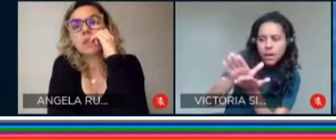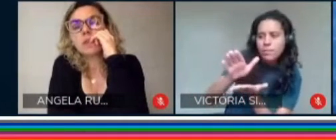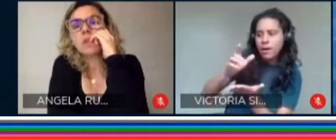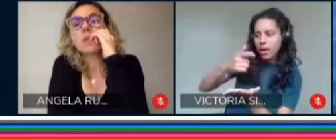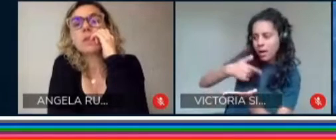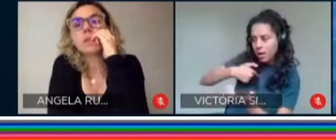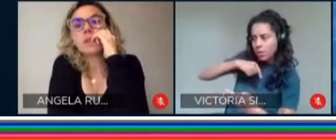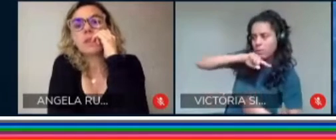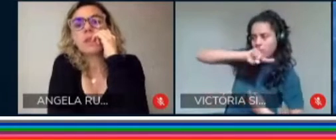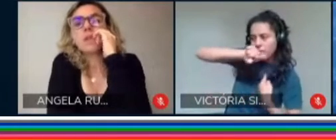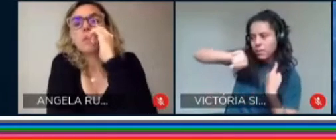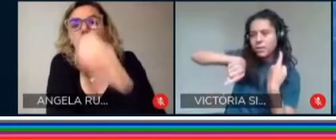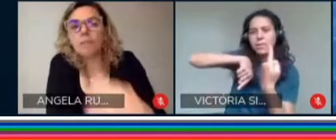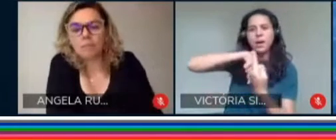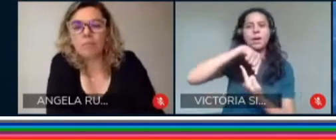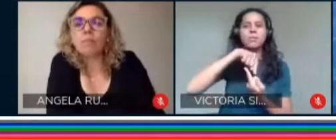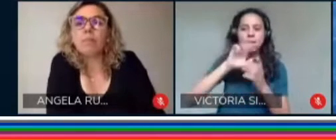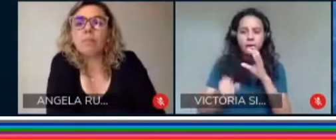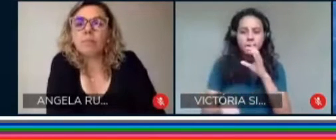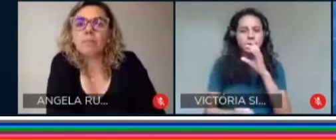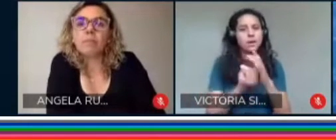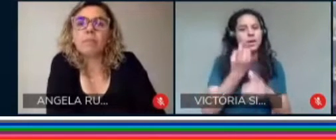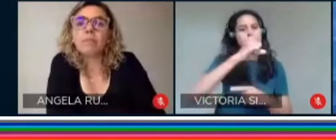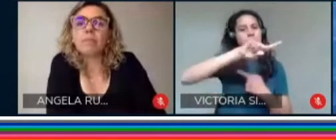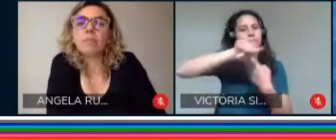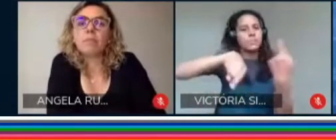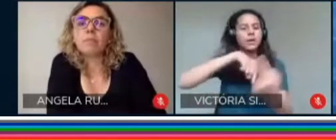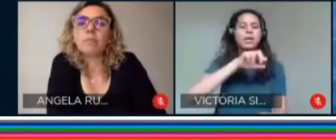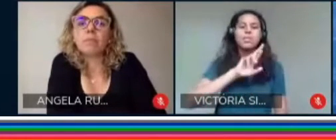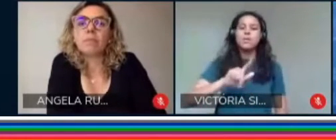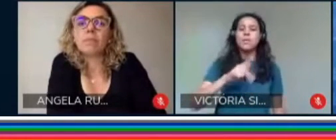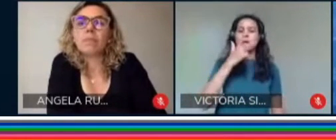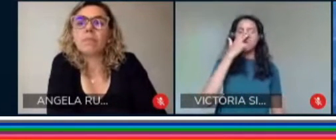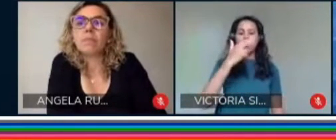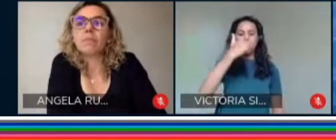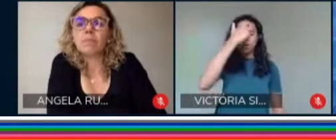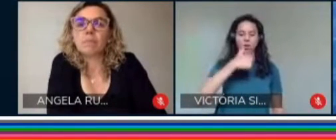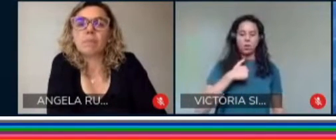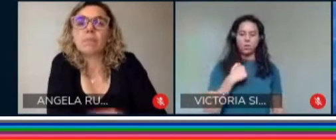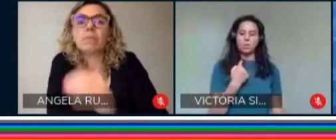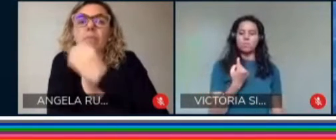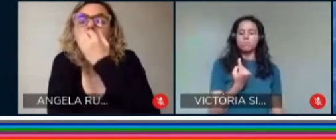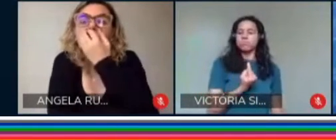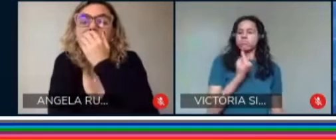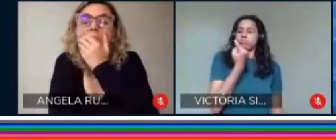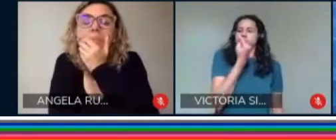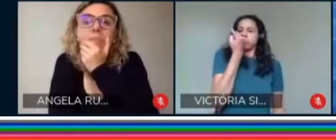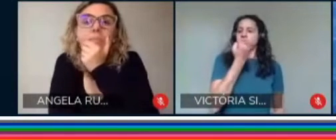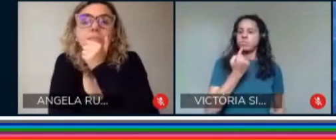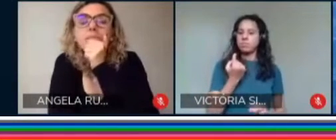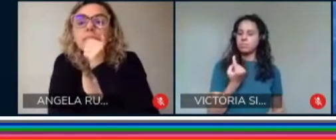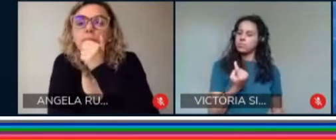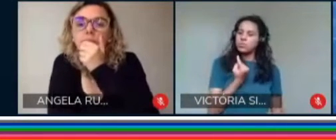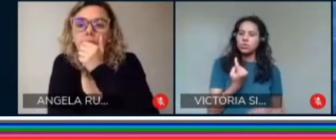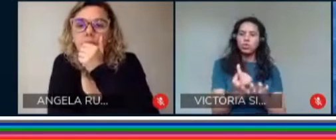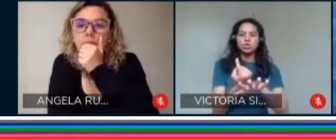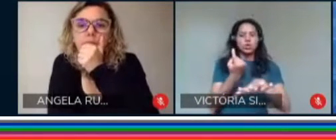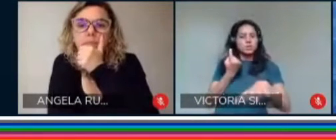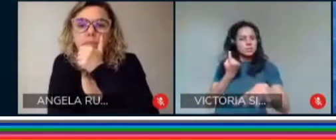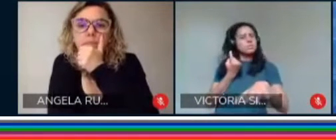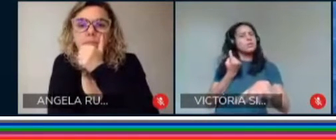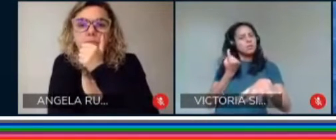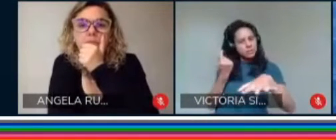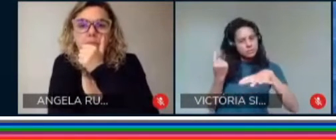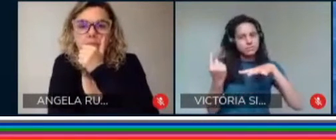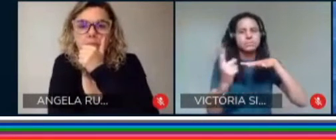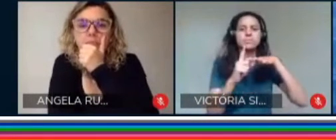estou trazendo. Não existe ciência isolada, né? E também conhecer quais instituições são fortes nas